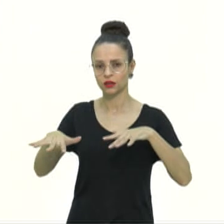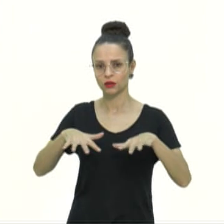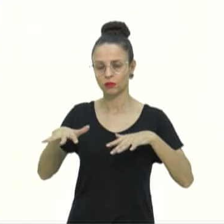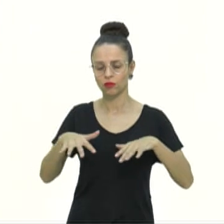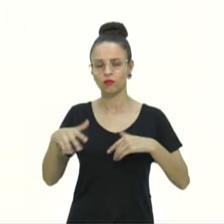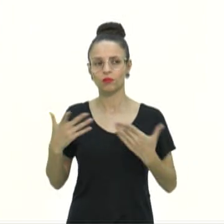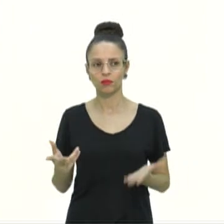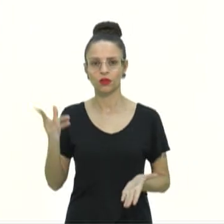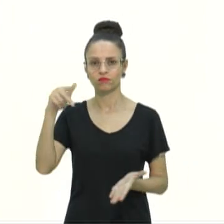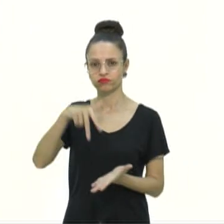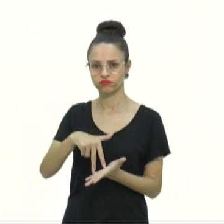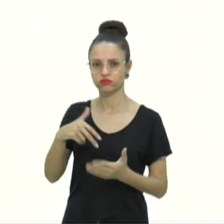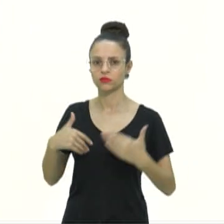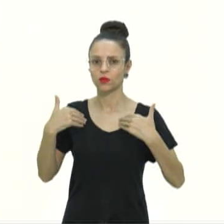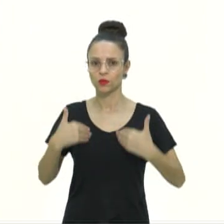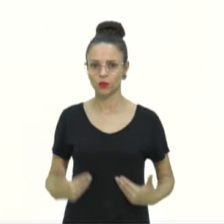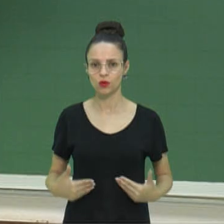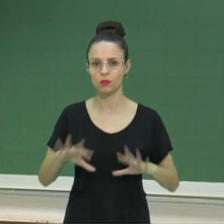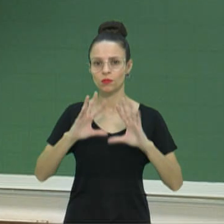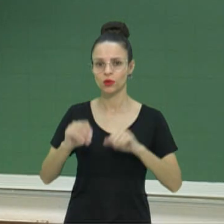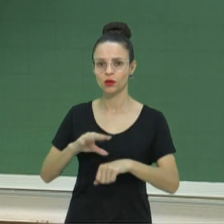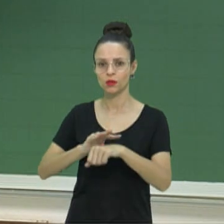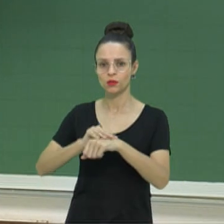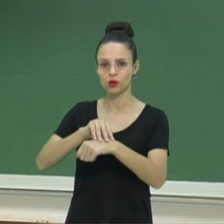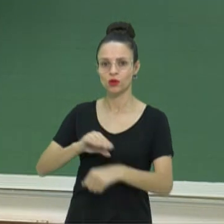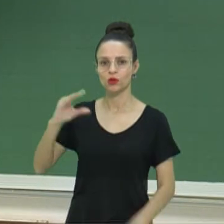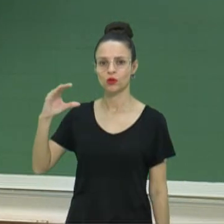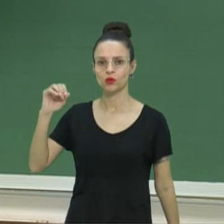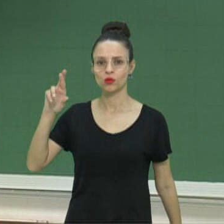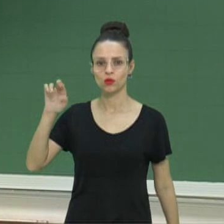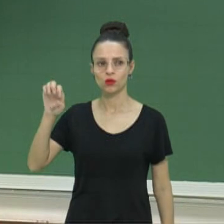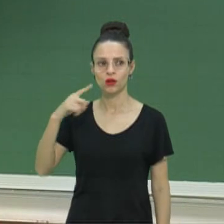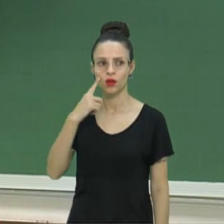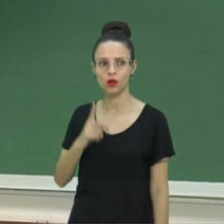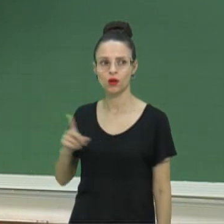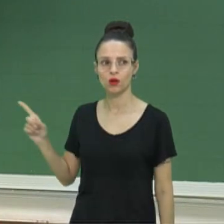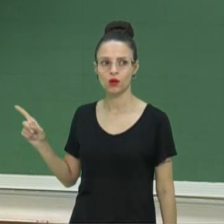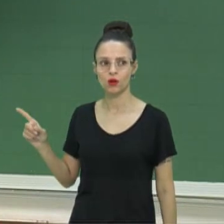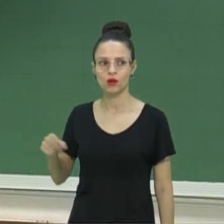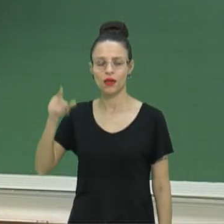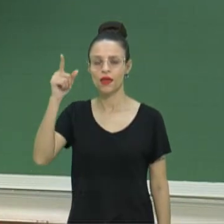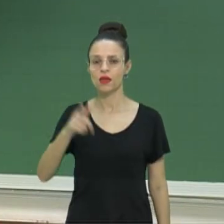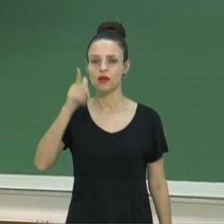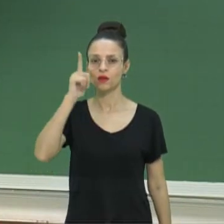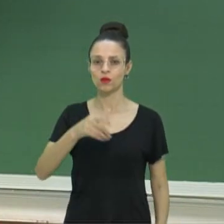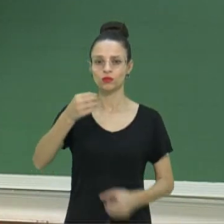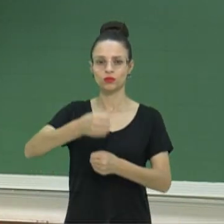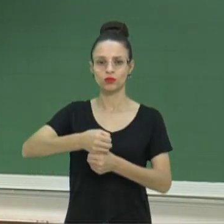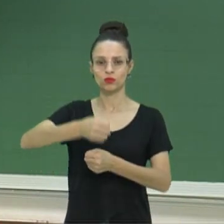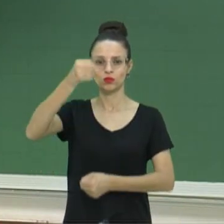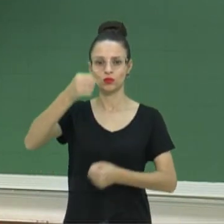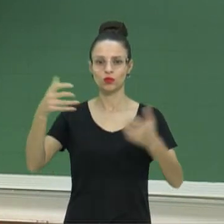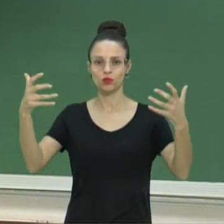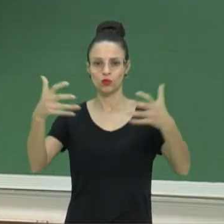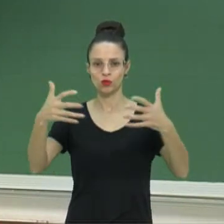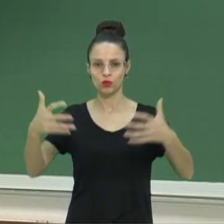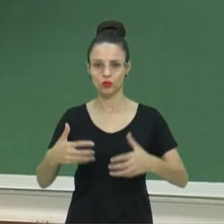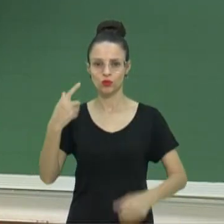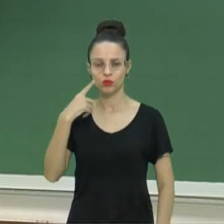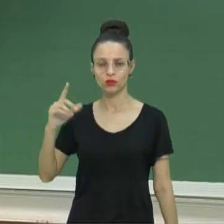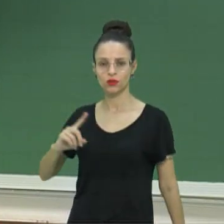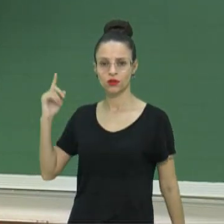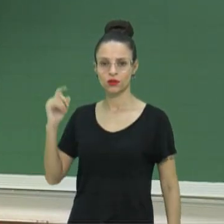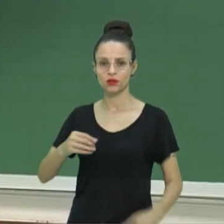a questão dos músculos do core que está retratado nessa imagem aqui para vocês, né? Então, é a estabilização da coluna vertebral, né? Vai ligar a